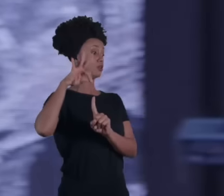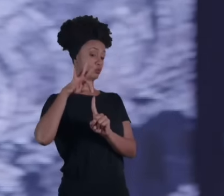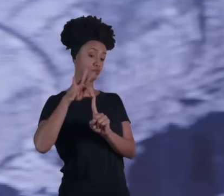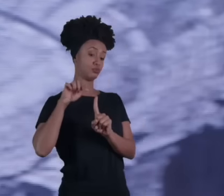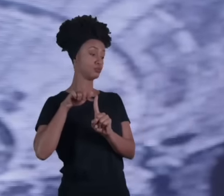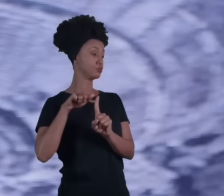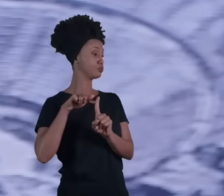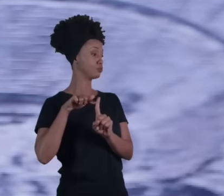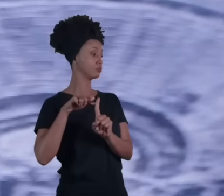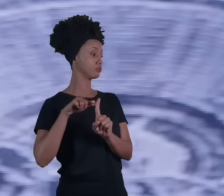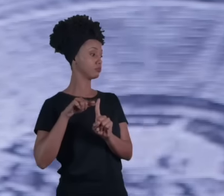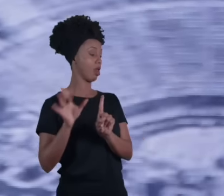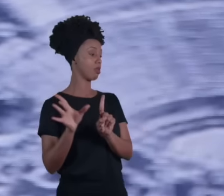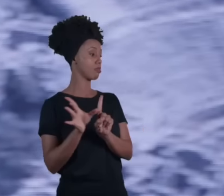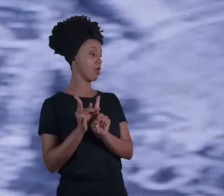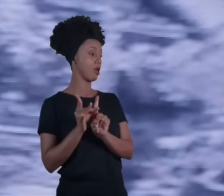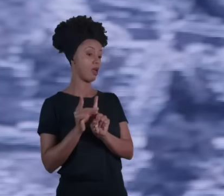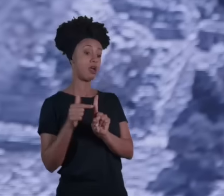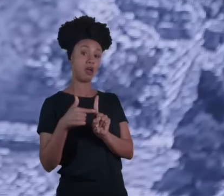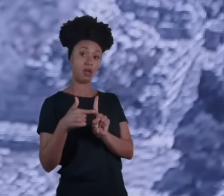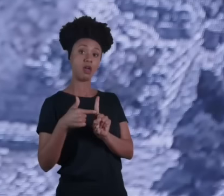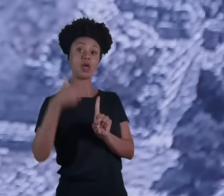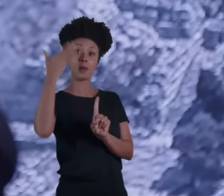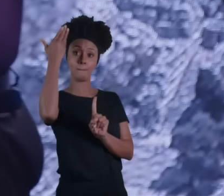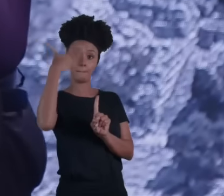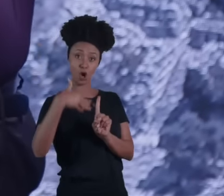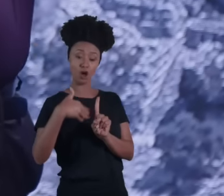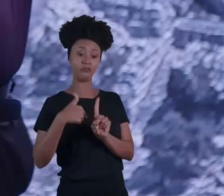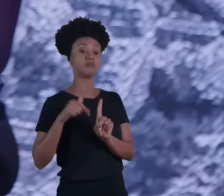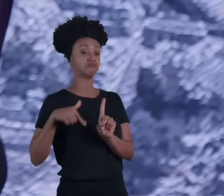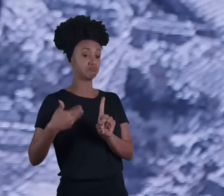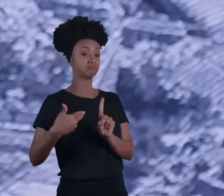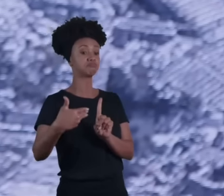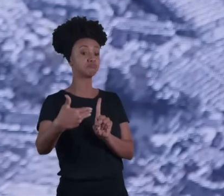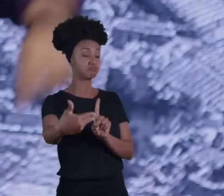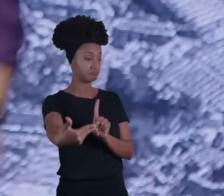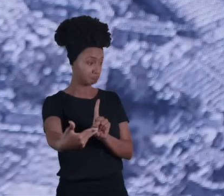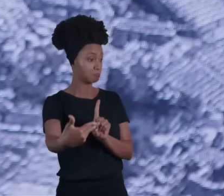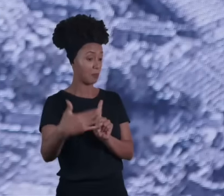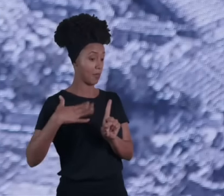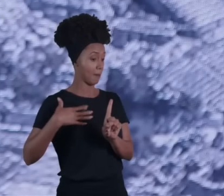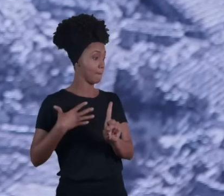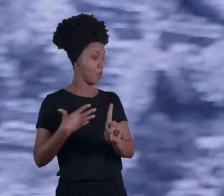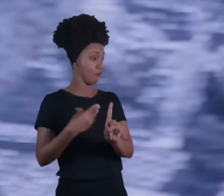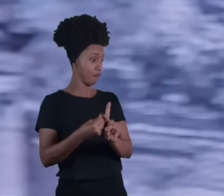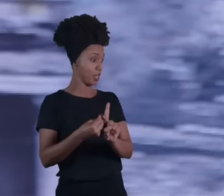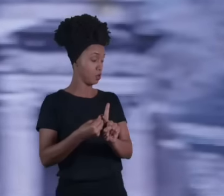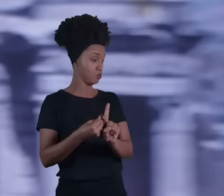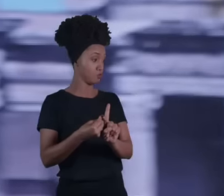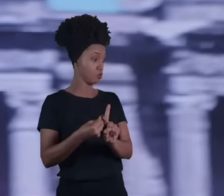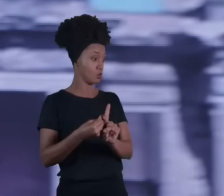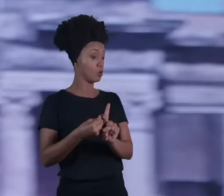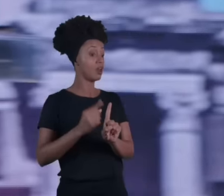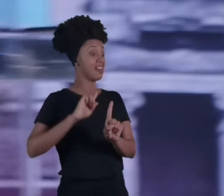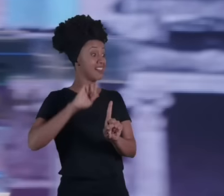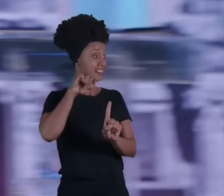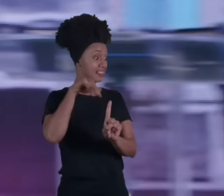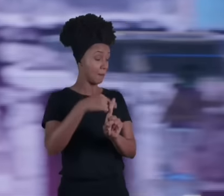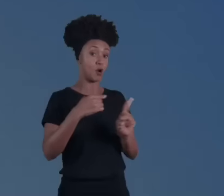a garantia de que enquanto eu não vier buscar o meu filho, você não vai tocar nele. Selo na